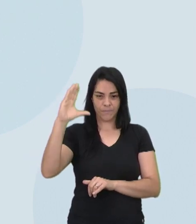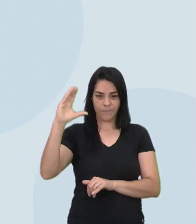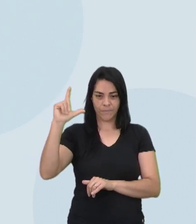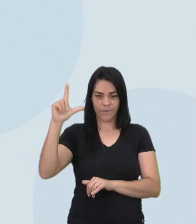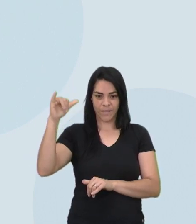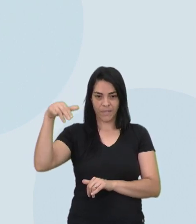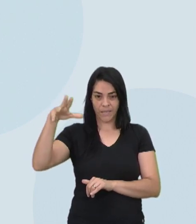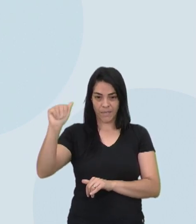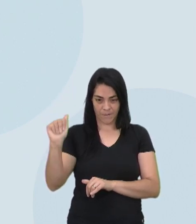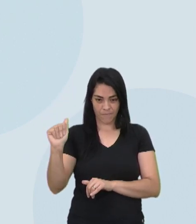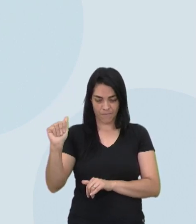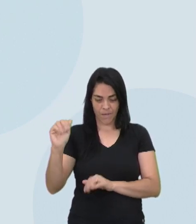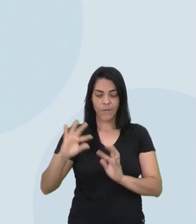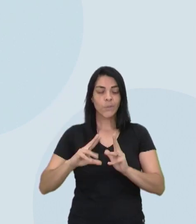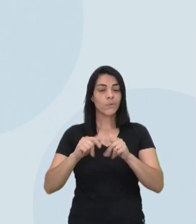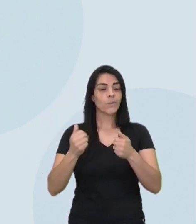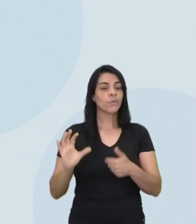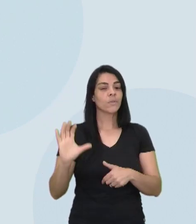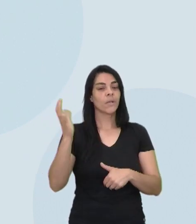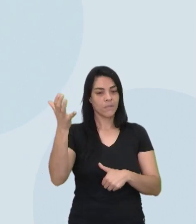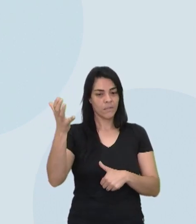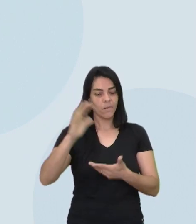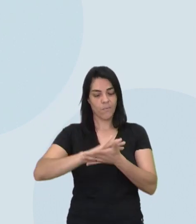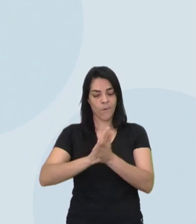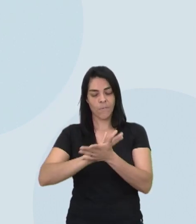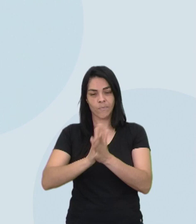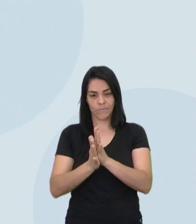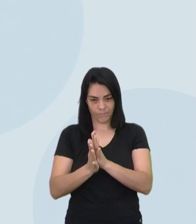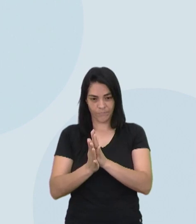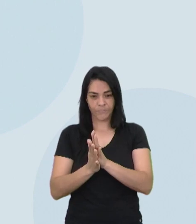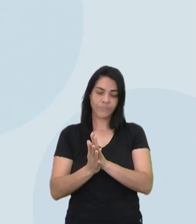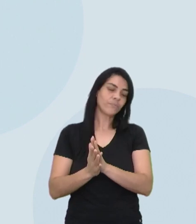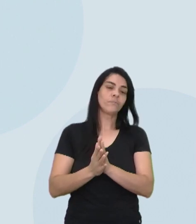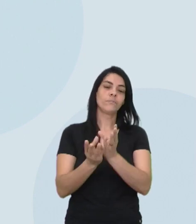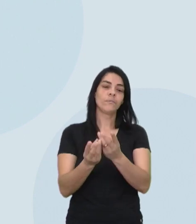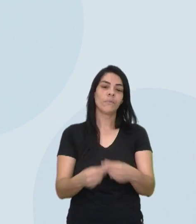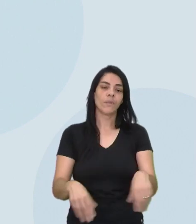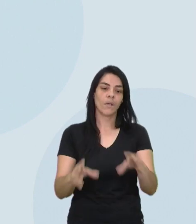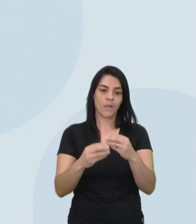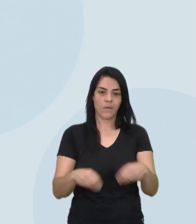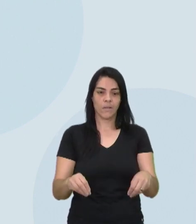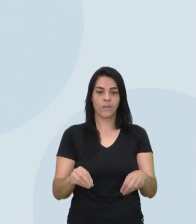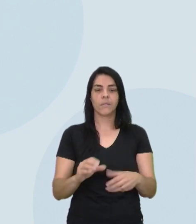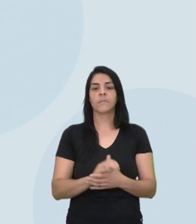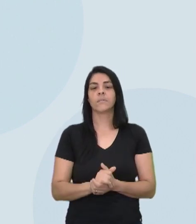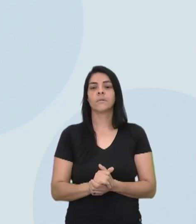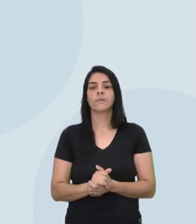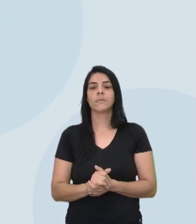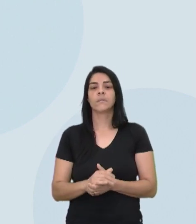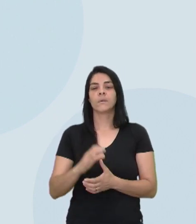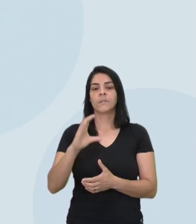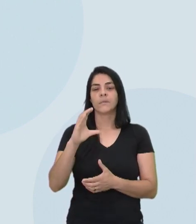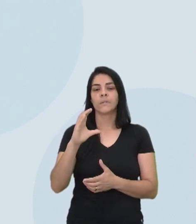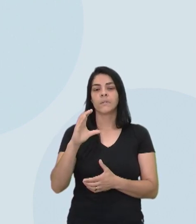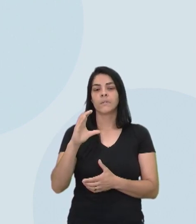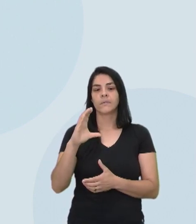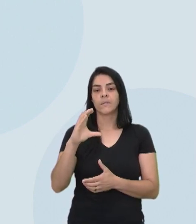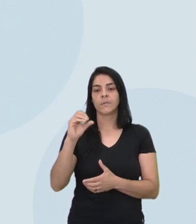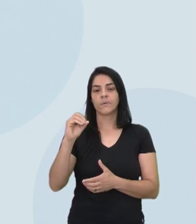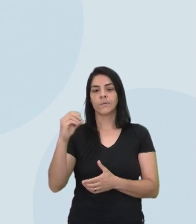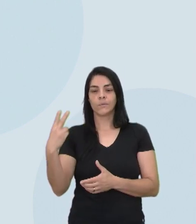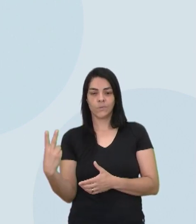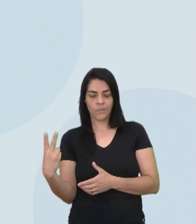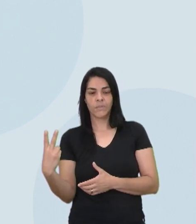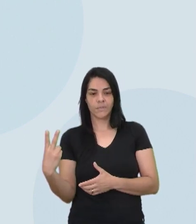o próprio solo. Então, degradar o solo, quando a gente fala, é retirar o carbono retido nele e mandar para a